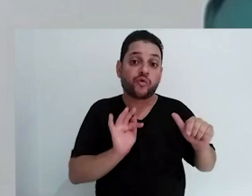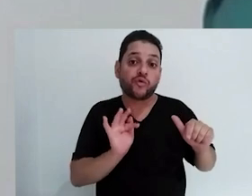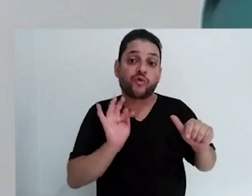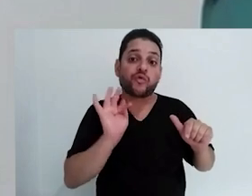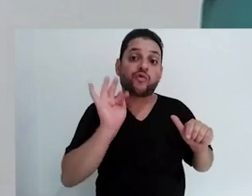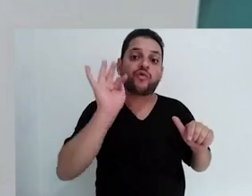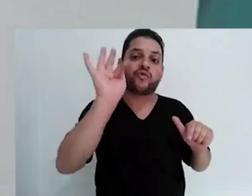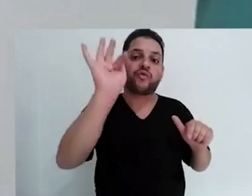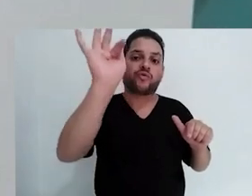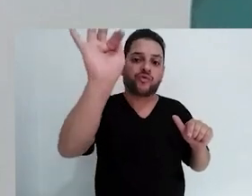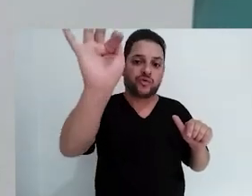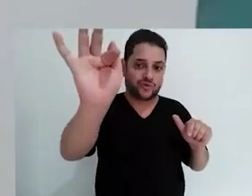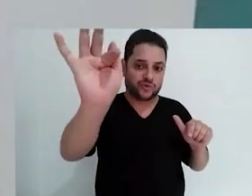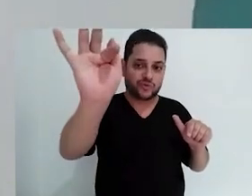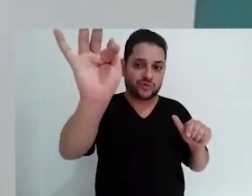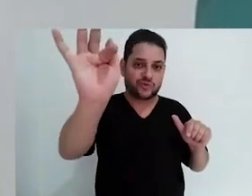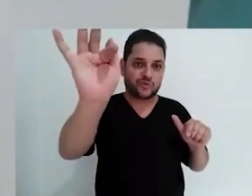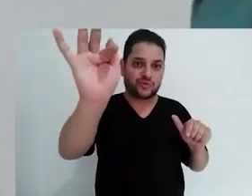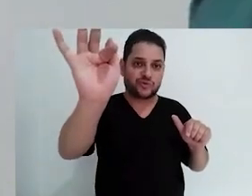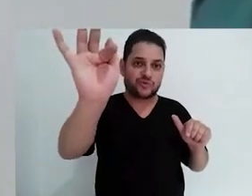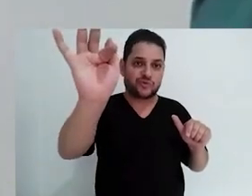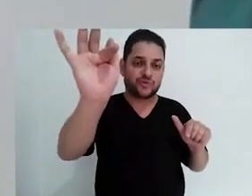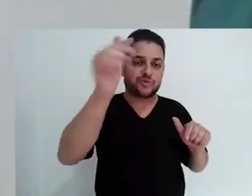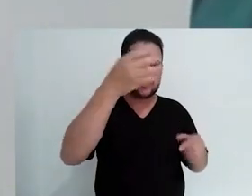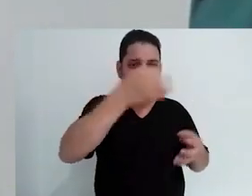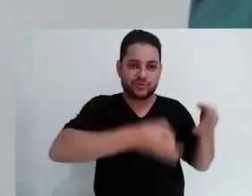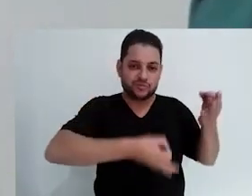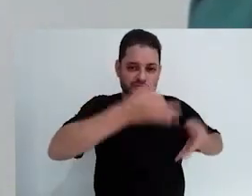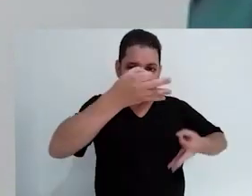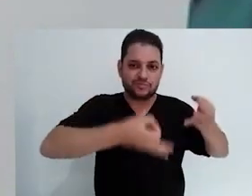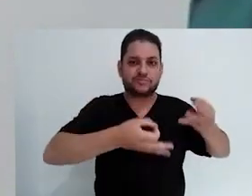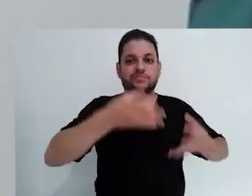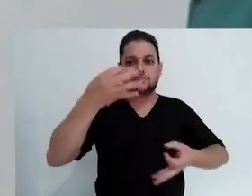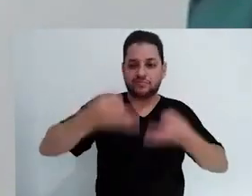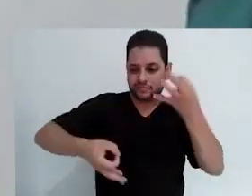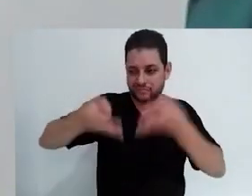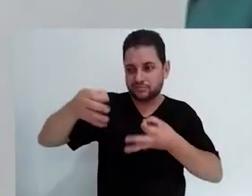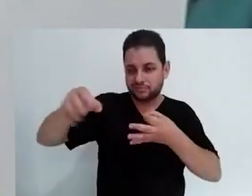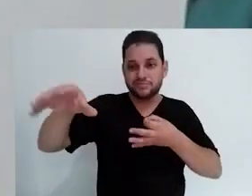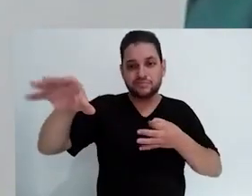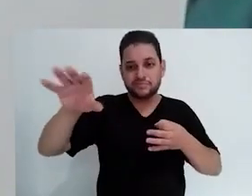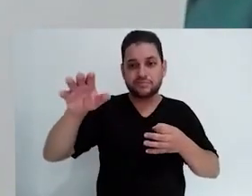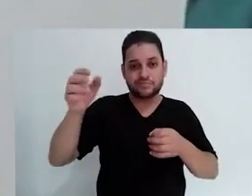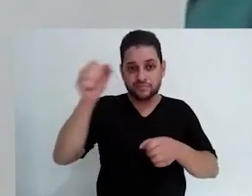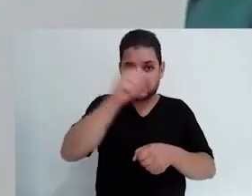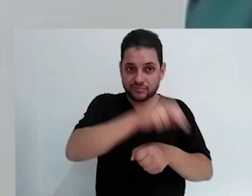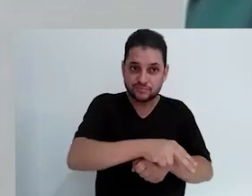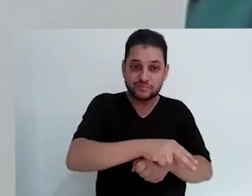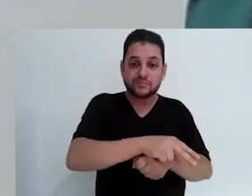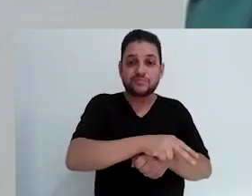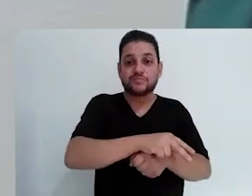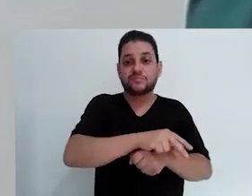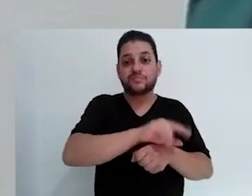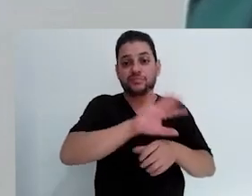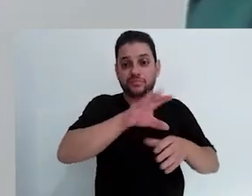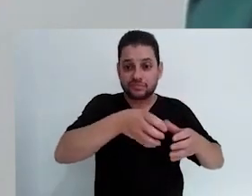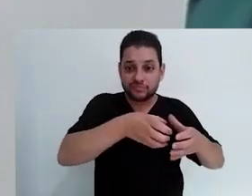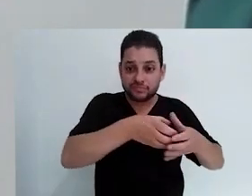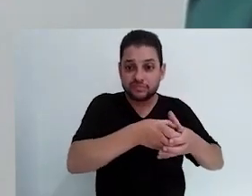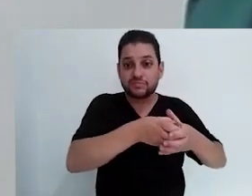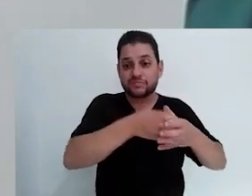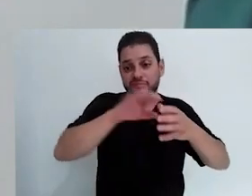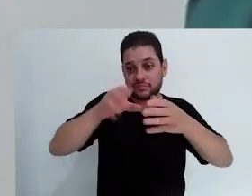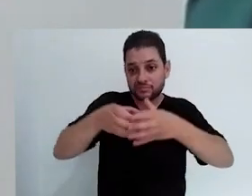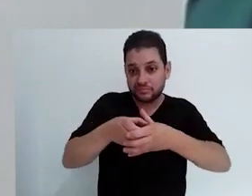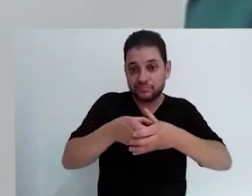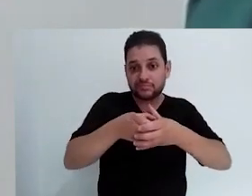mesmo com a lotação de juízes e com o funcionamento dos núcleos desde a distribuição inicial de processos, visando